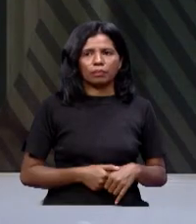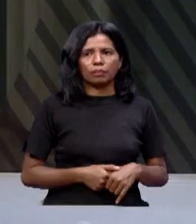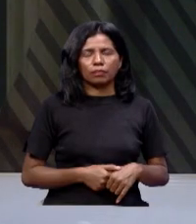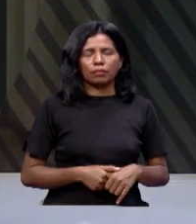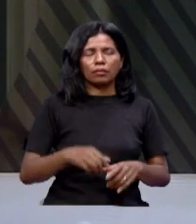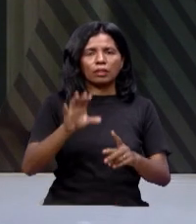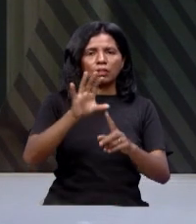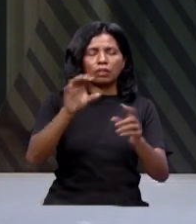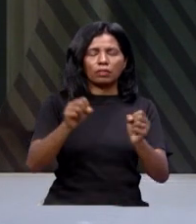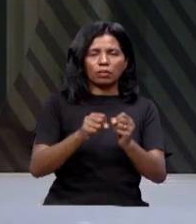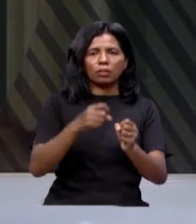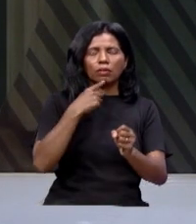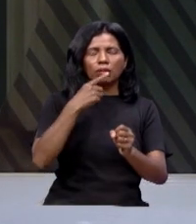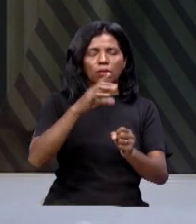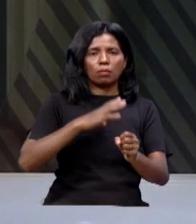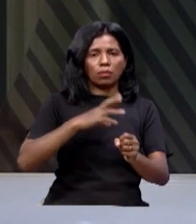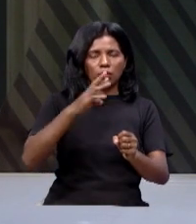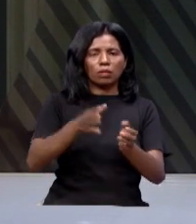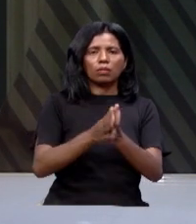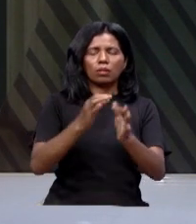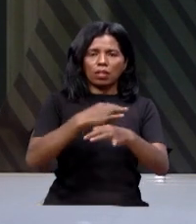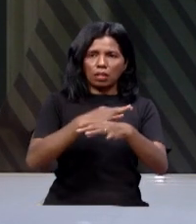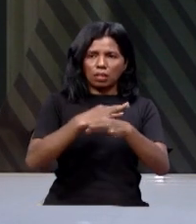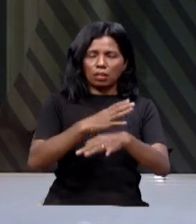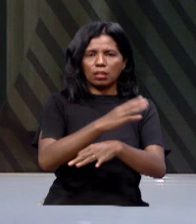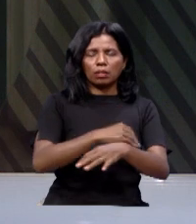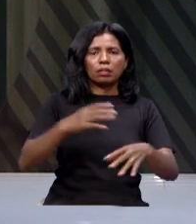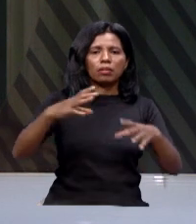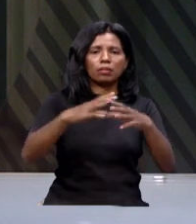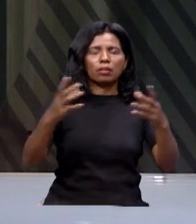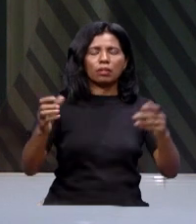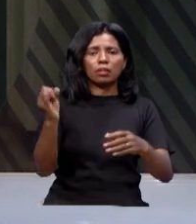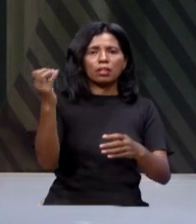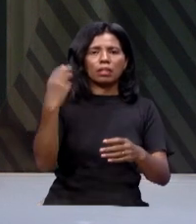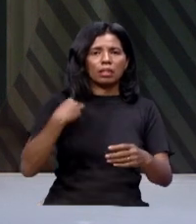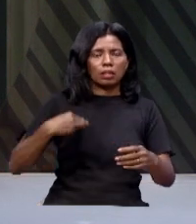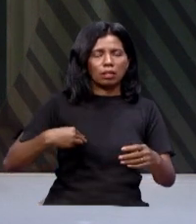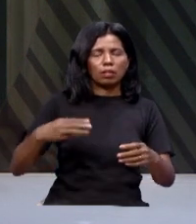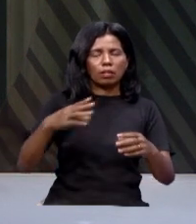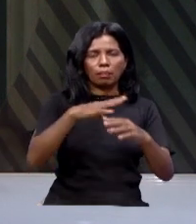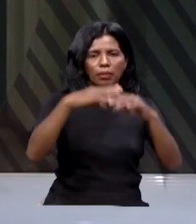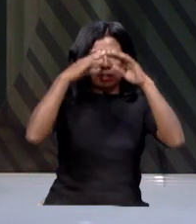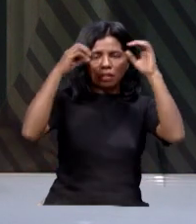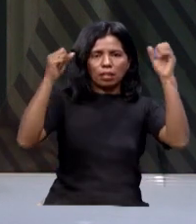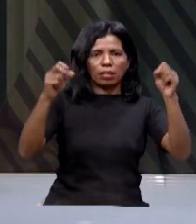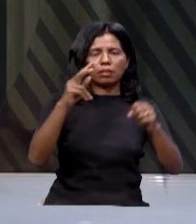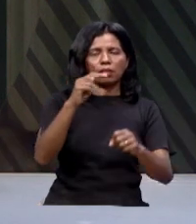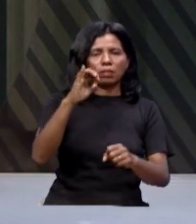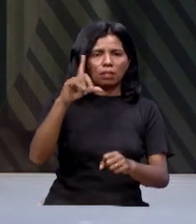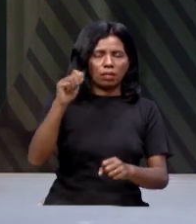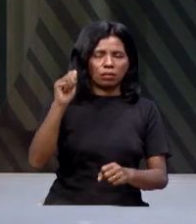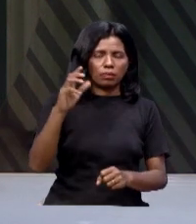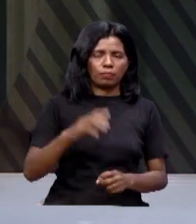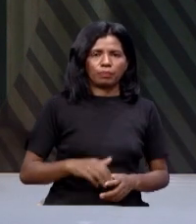Chefe Suku Comoro, o autoridade municipal dele, a tua manutenção, Bazartin, no estado presidente Nicolau Lobato.